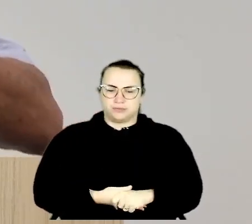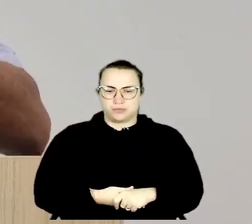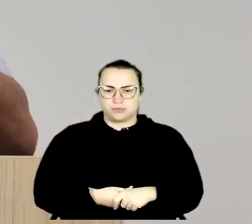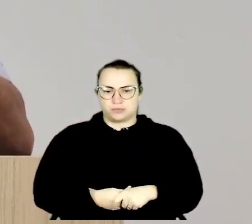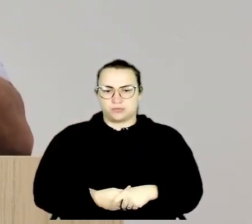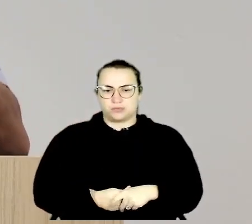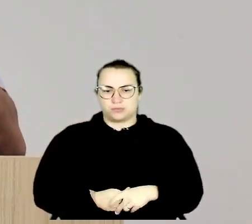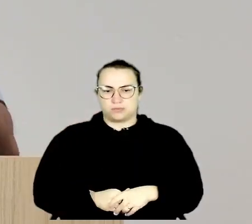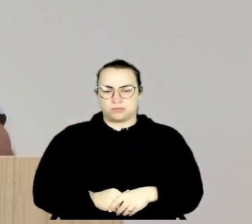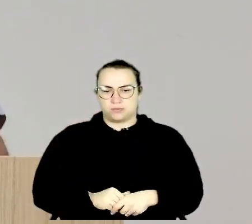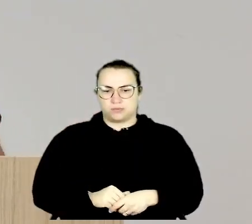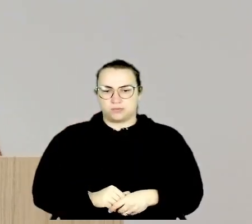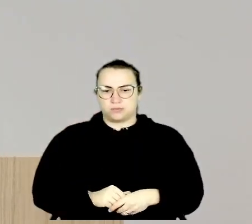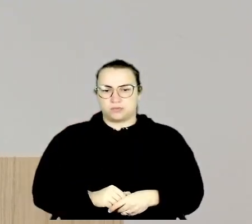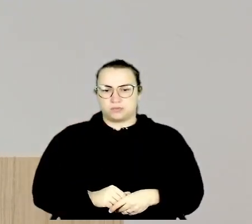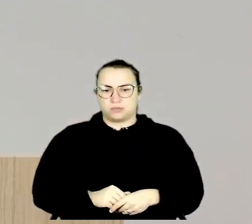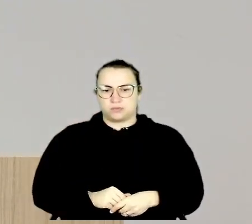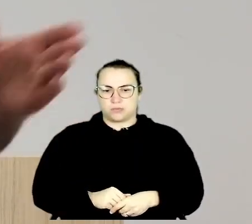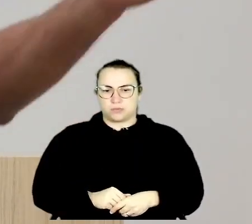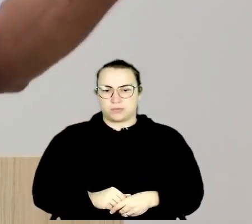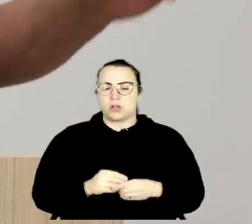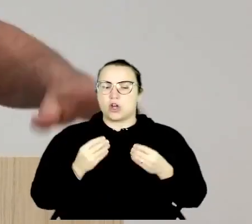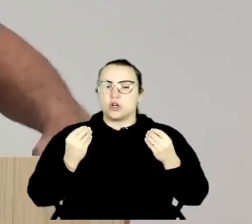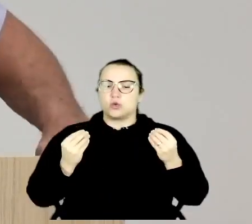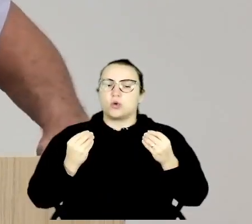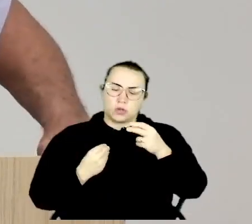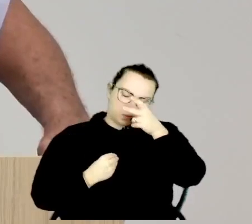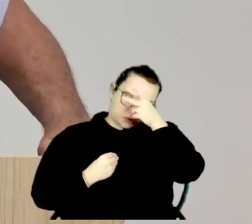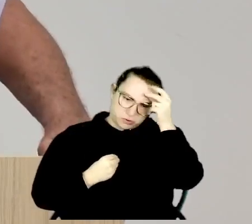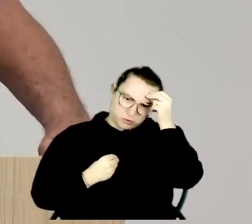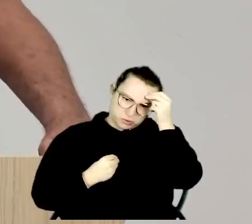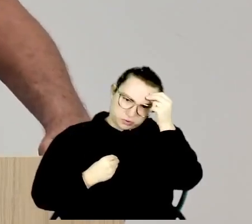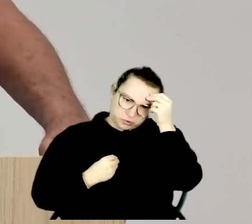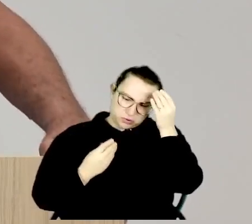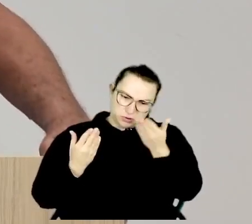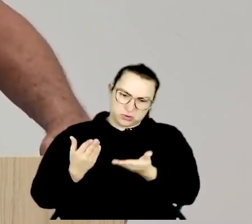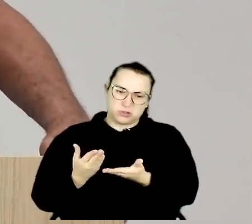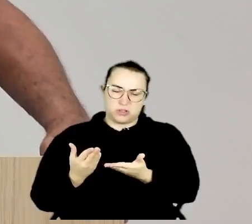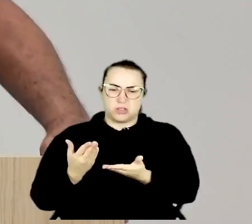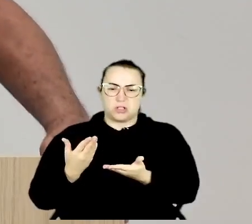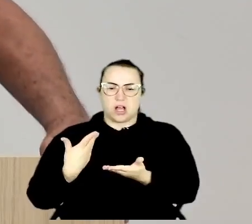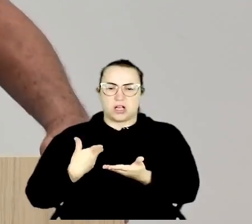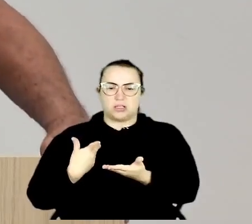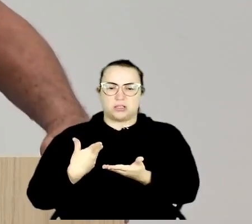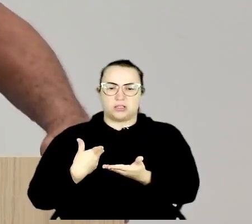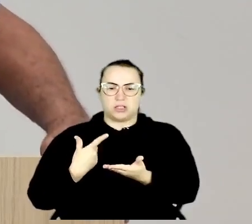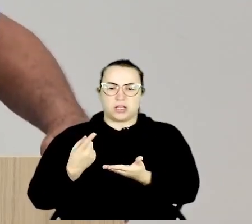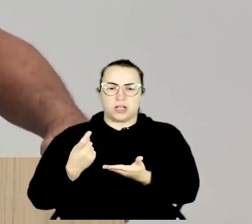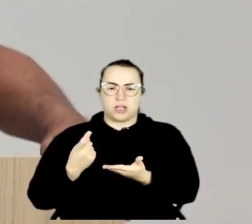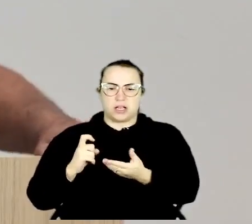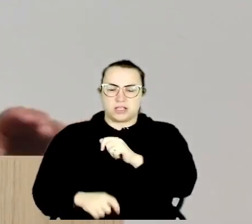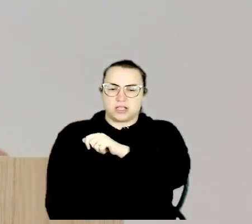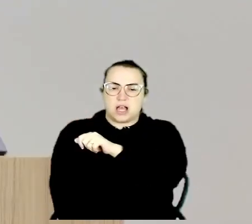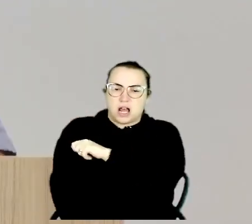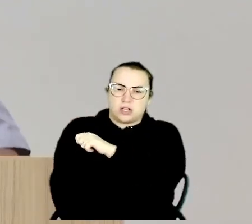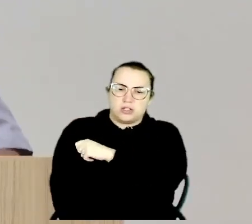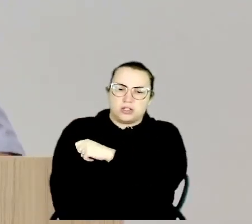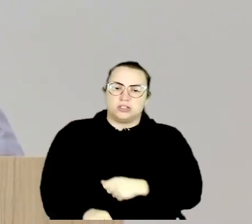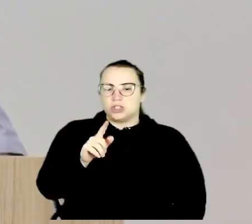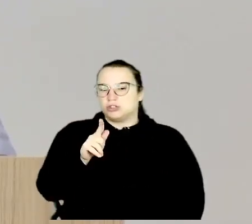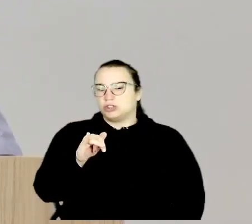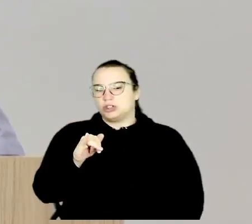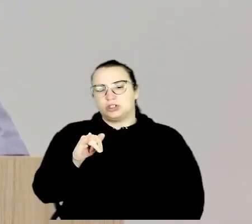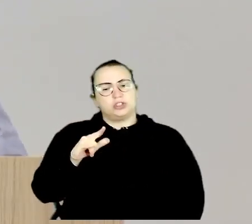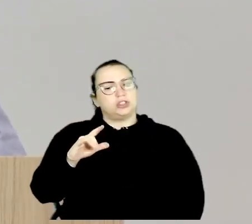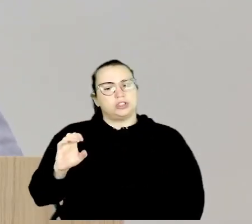como é que o Executivo Municipal, está aqui a figura do nosso querido e ex-aluno também, o Gili,